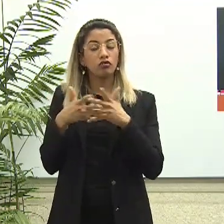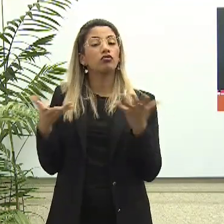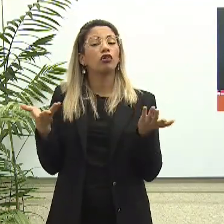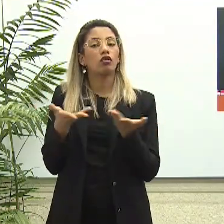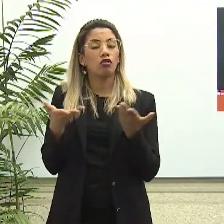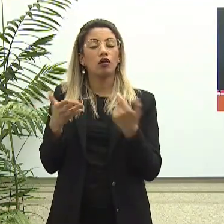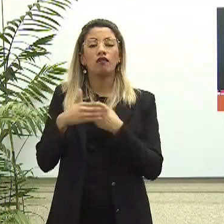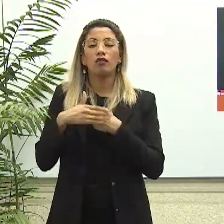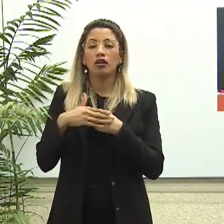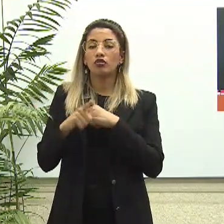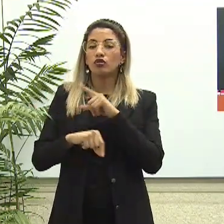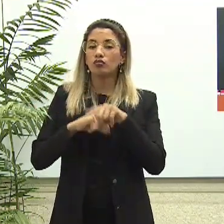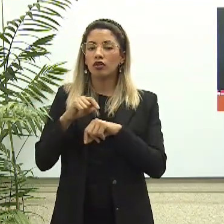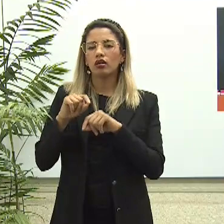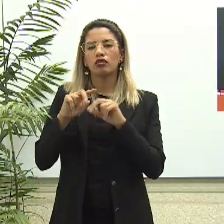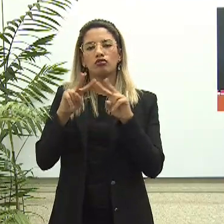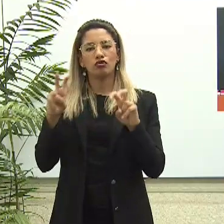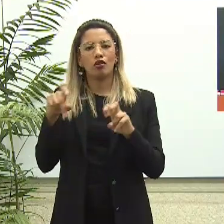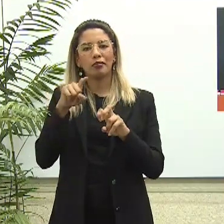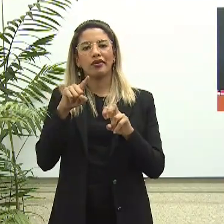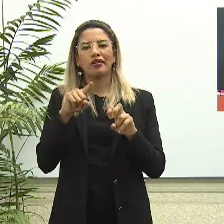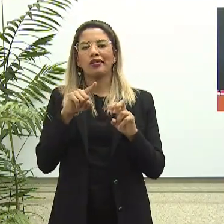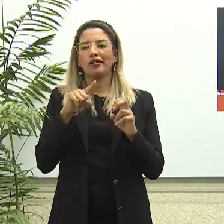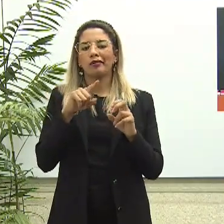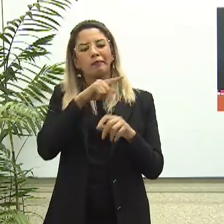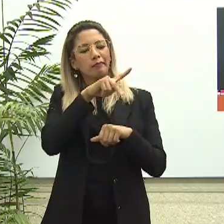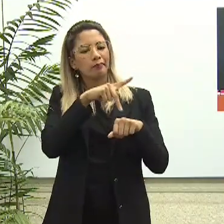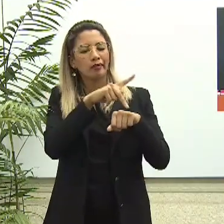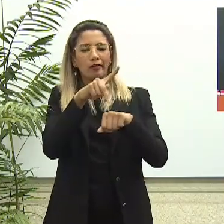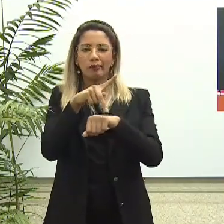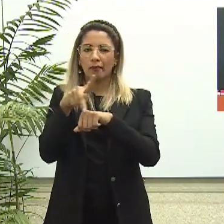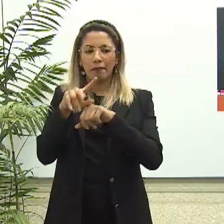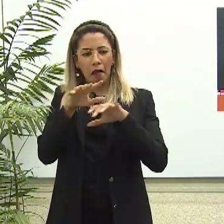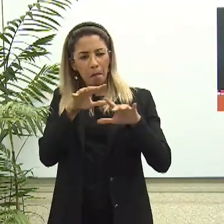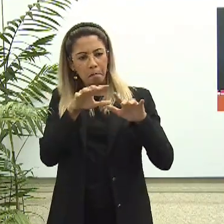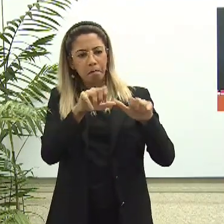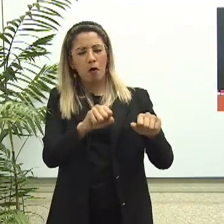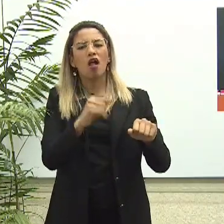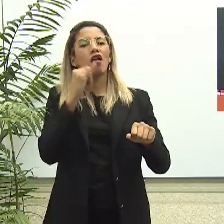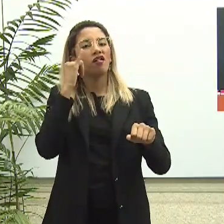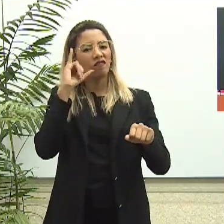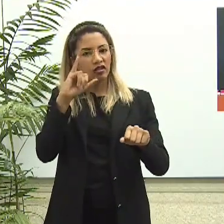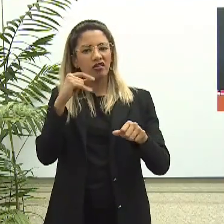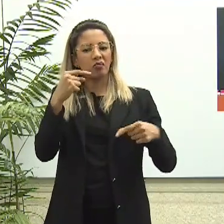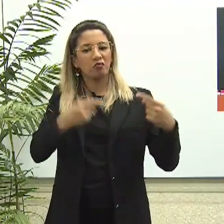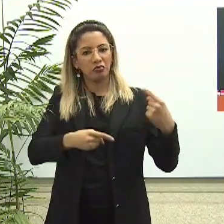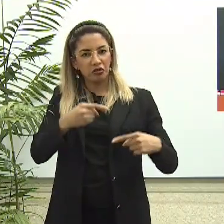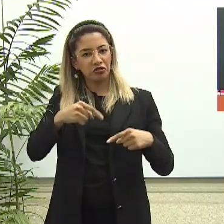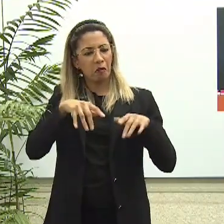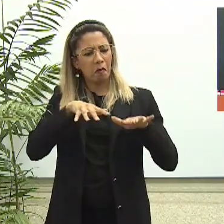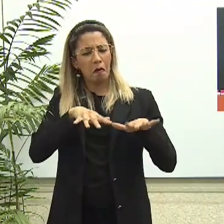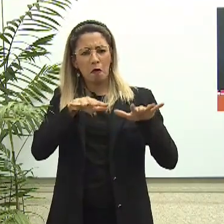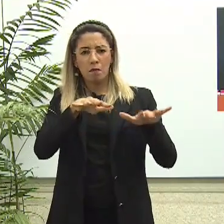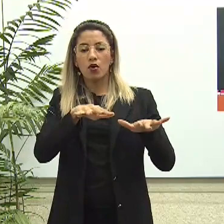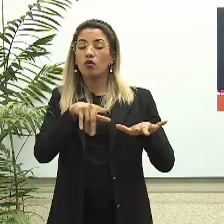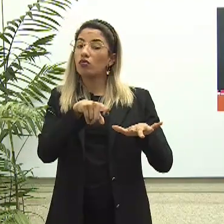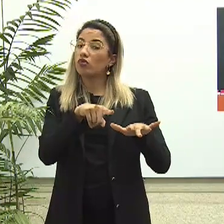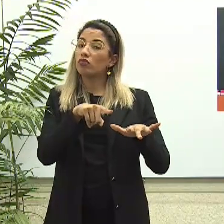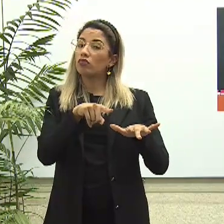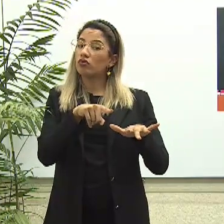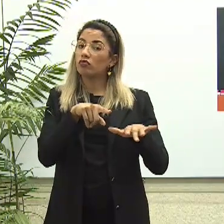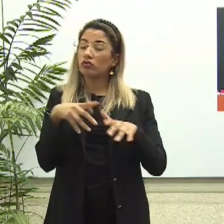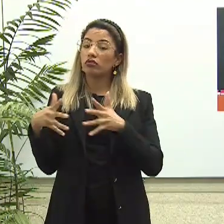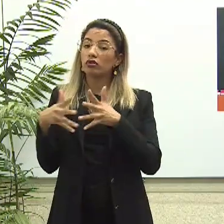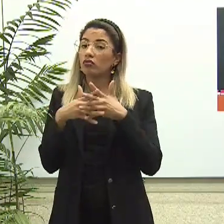liberalismo os Estados Unidos que invadem o mundo para para evitar o intervencionismo político os Estados Unidos proíbe que essa